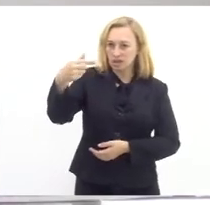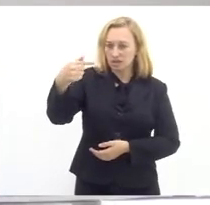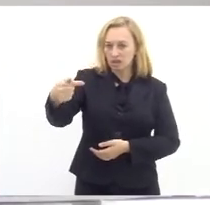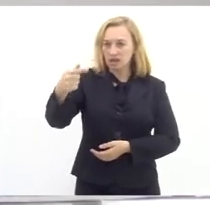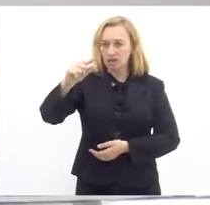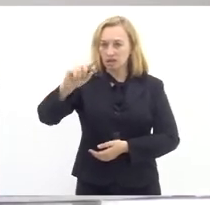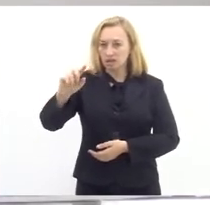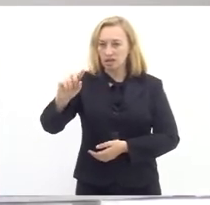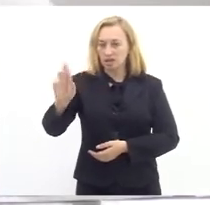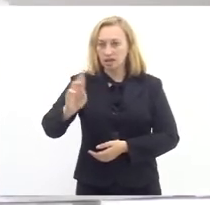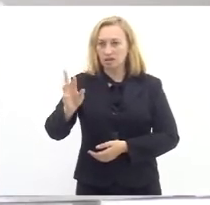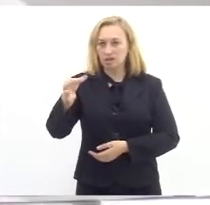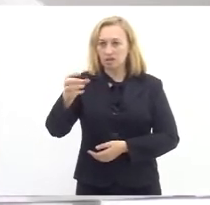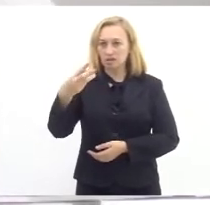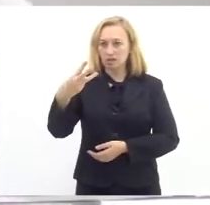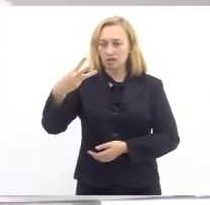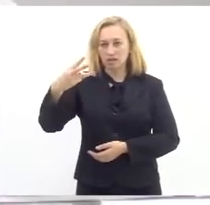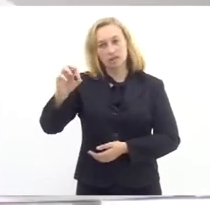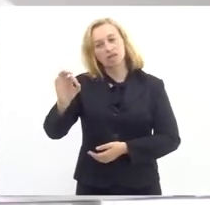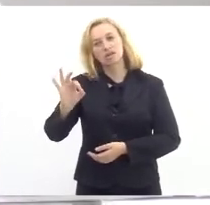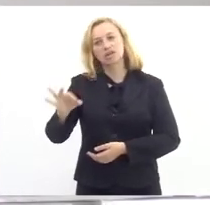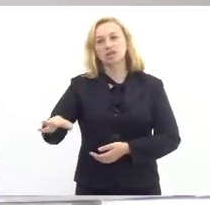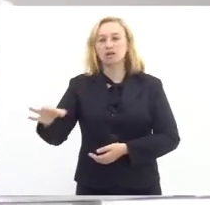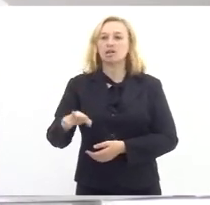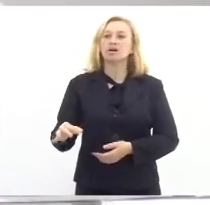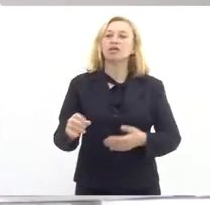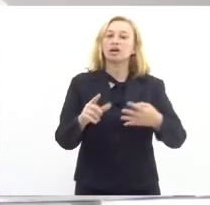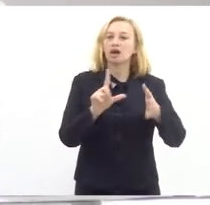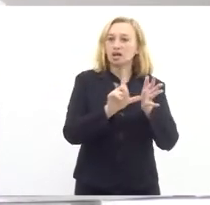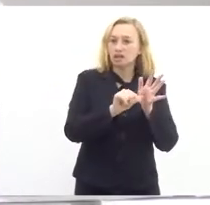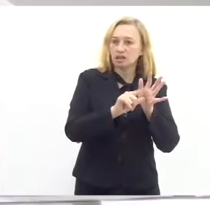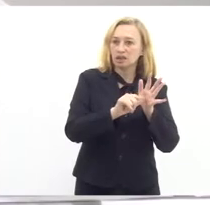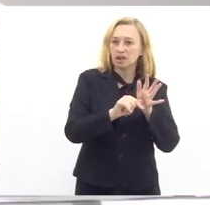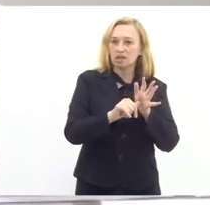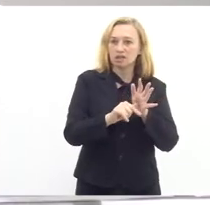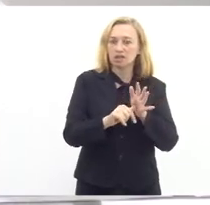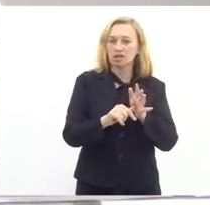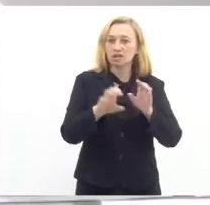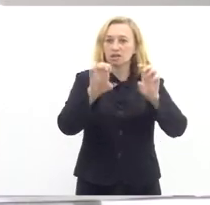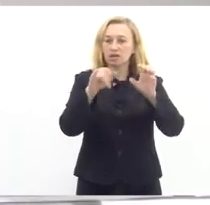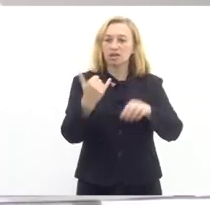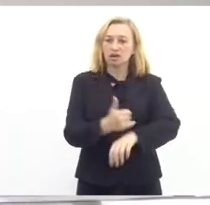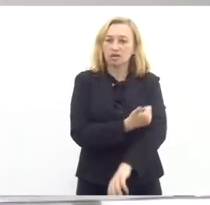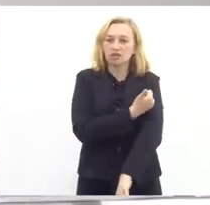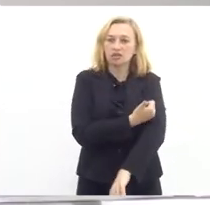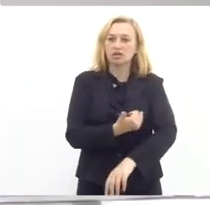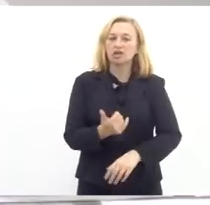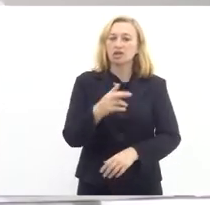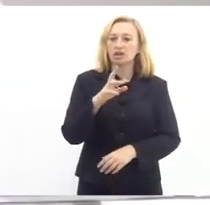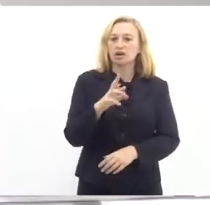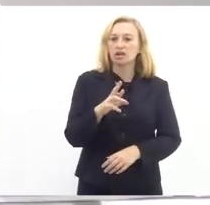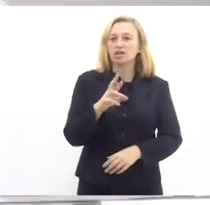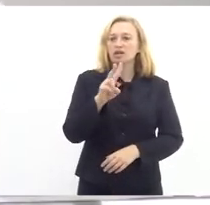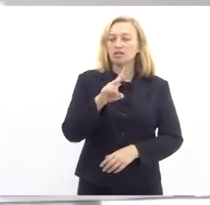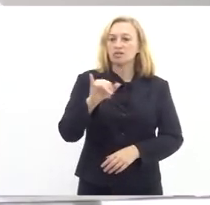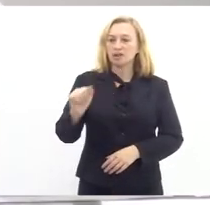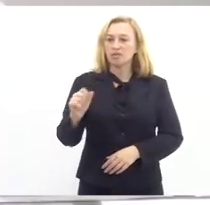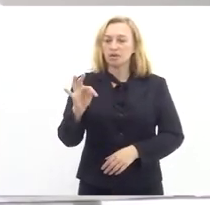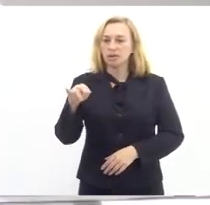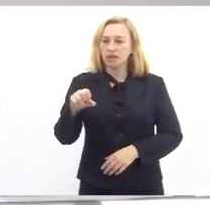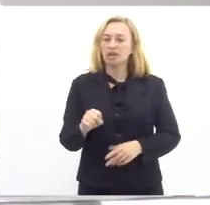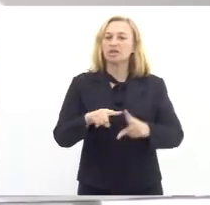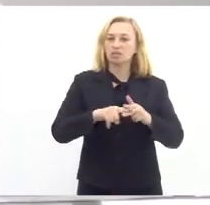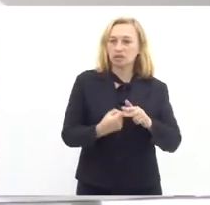R$ 481.067,13. Atraso no item infraestrutura, rede aérea, via permanente e